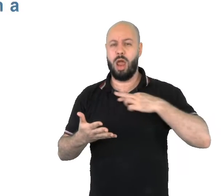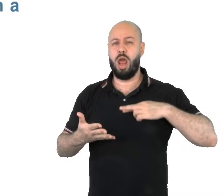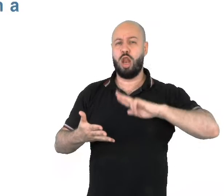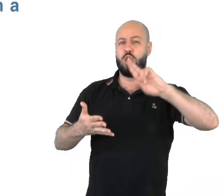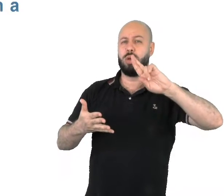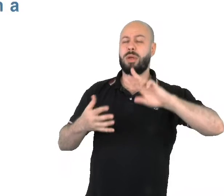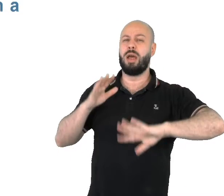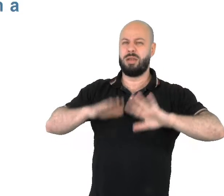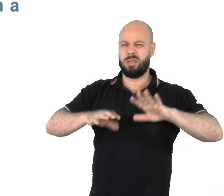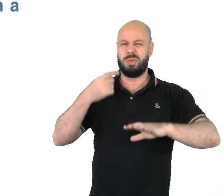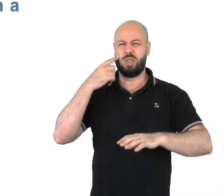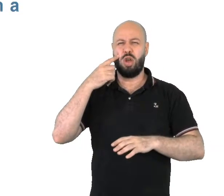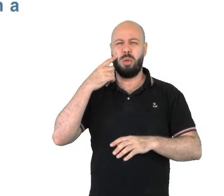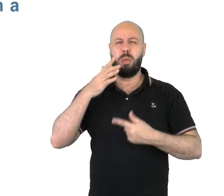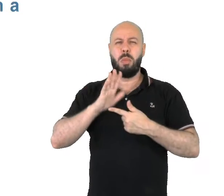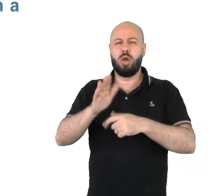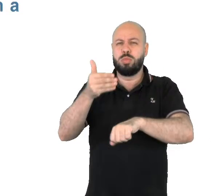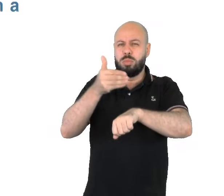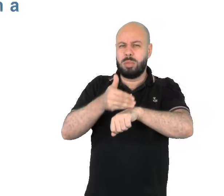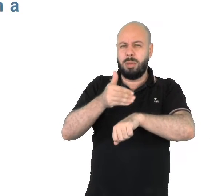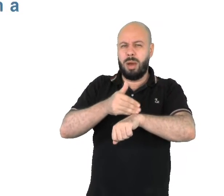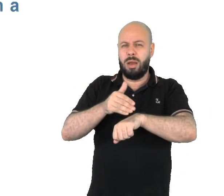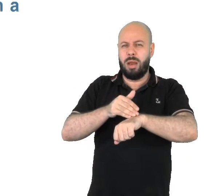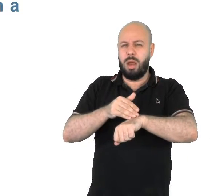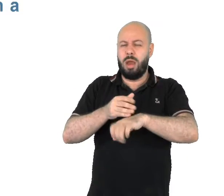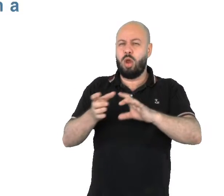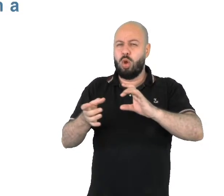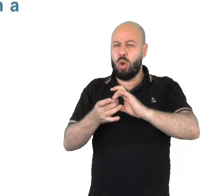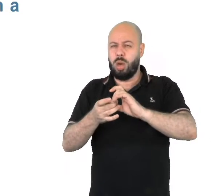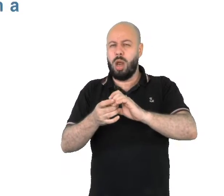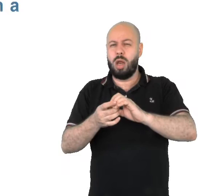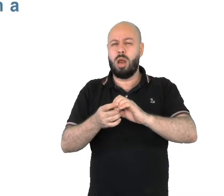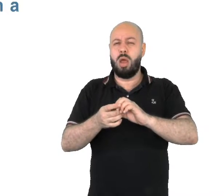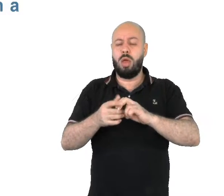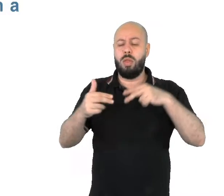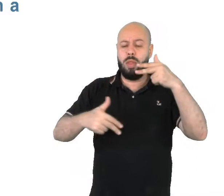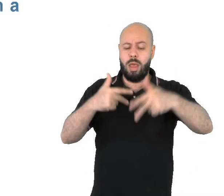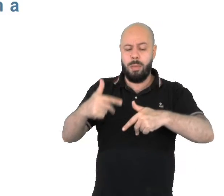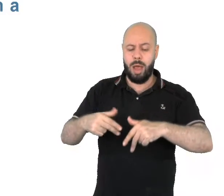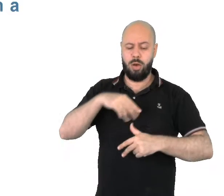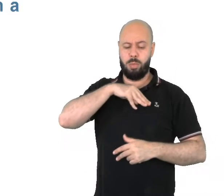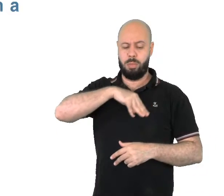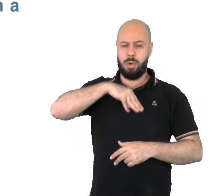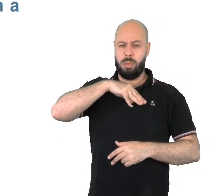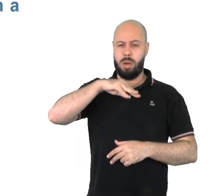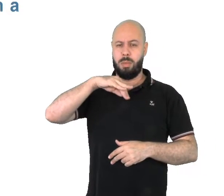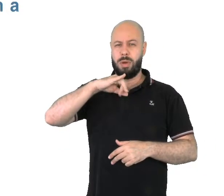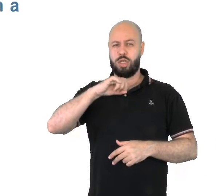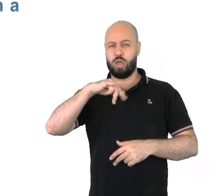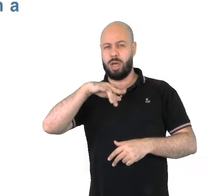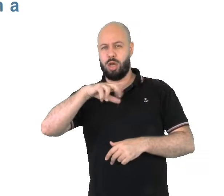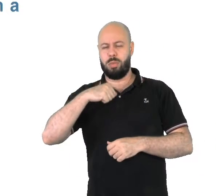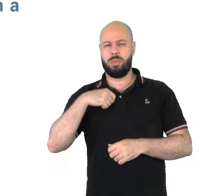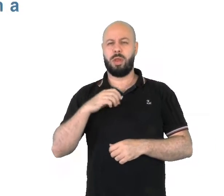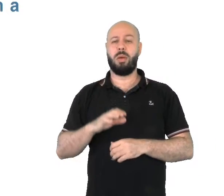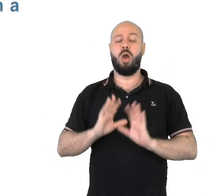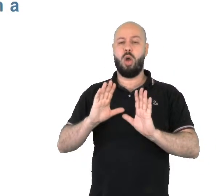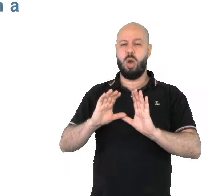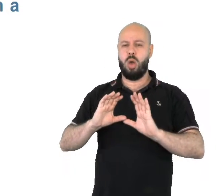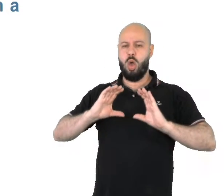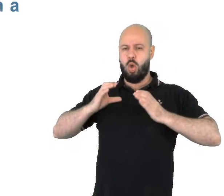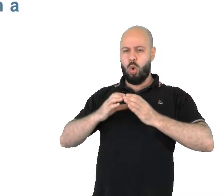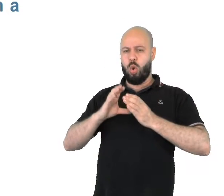muitas vezes com expressão prática, ligadas às atividades missionárias impulsionadas pelo Concílio de